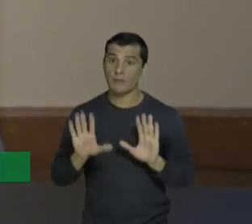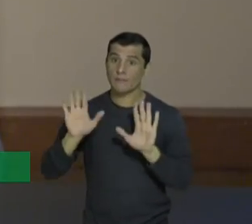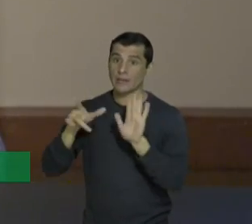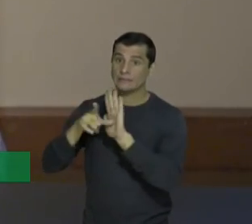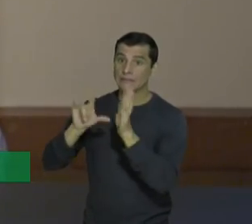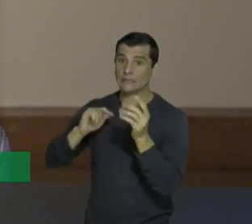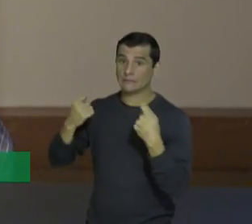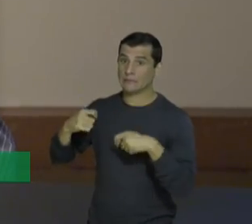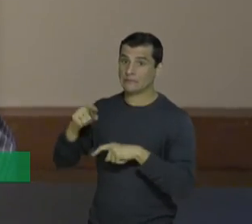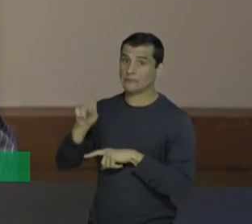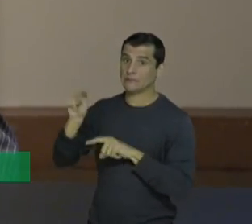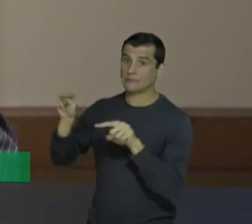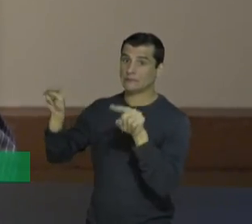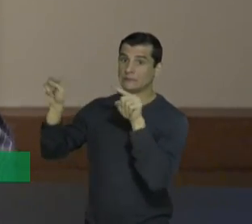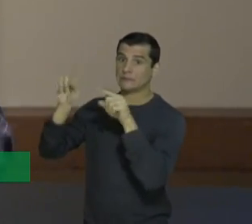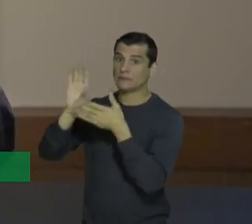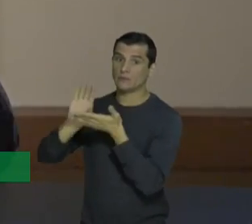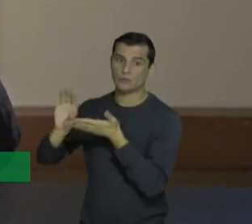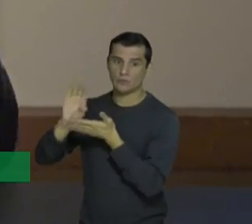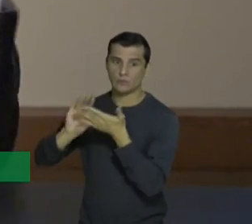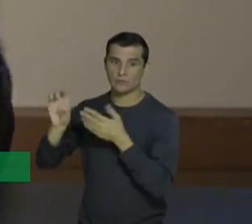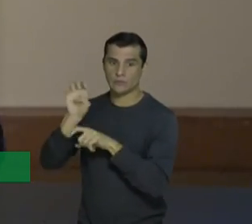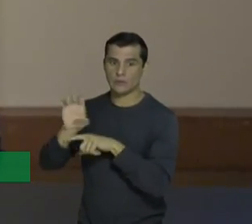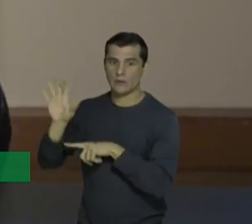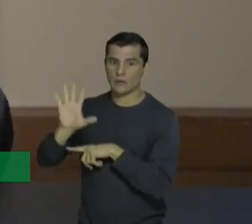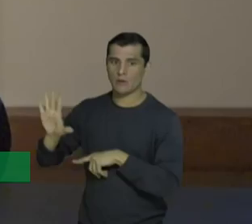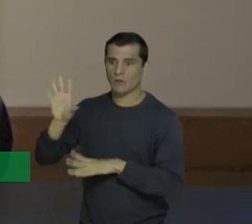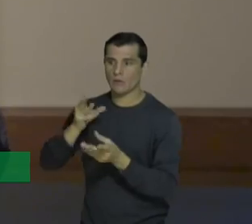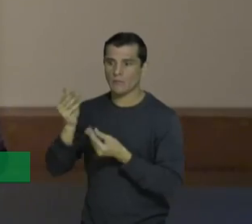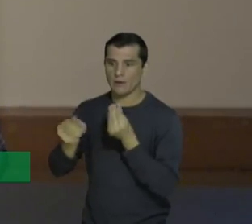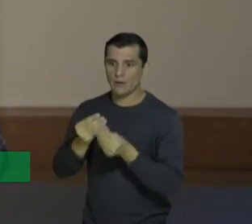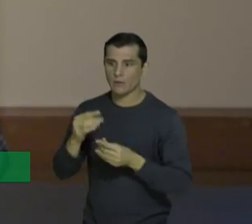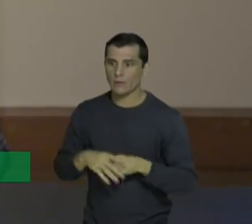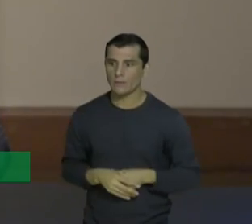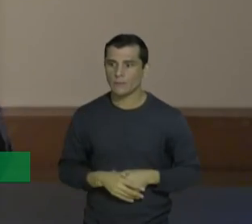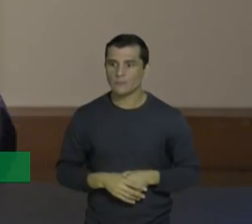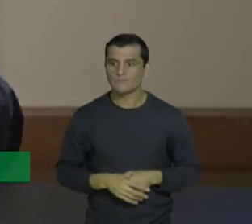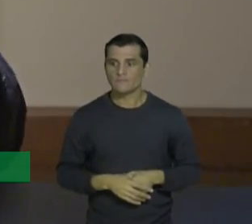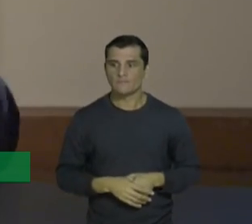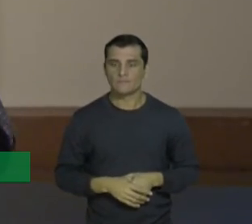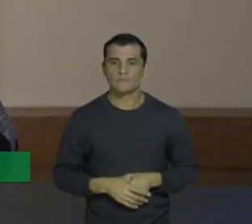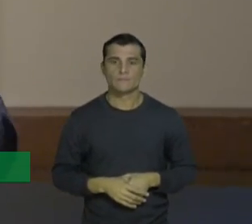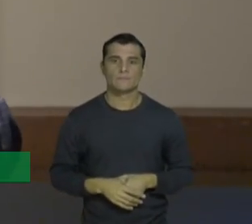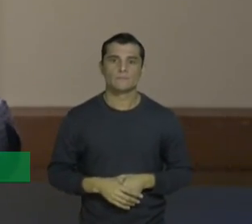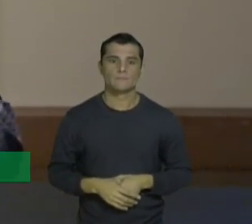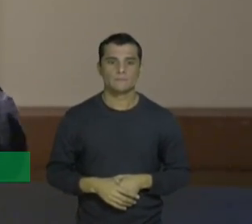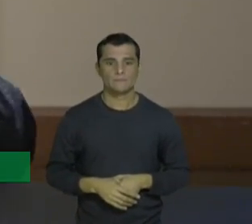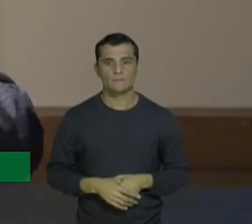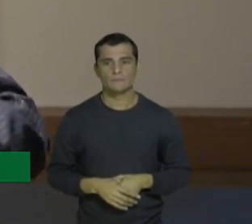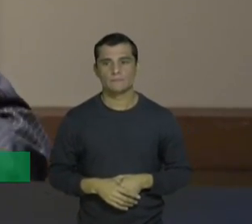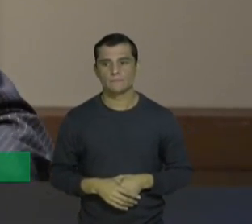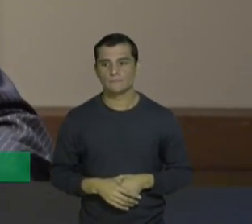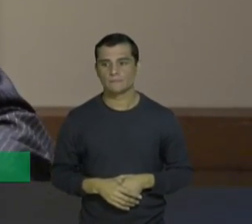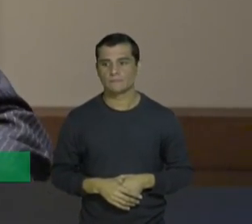unânime também pelo conselho europeu que é o o a a autoridade máxima da União Europeia que composta pelos chefes de governo de estado de todos os países